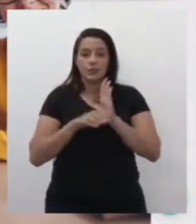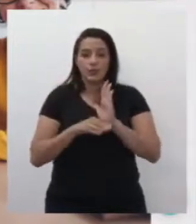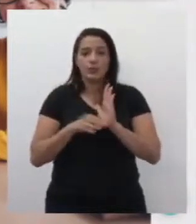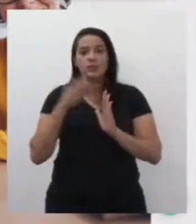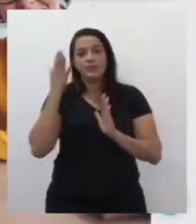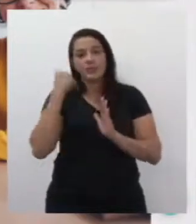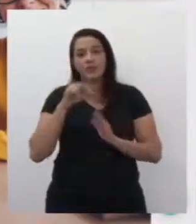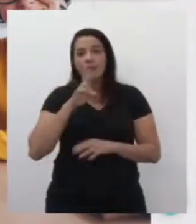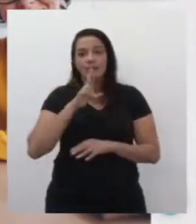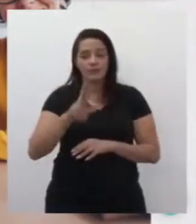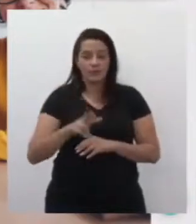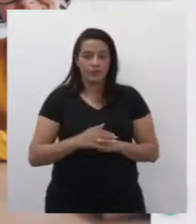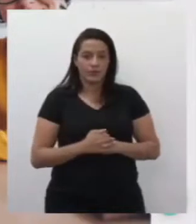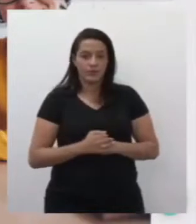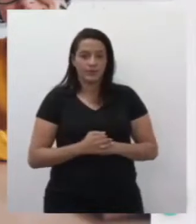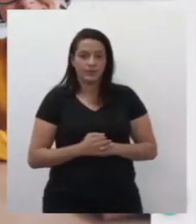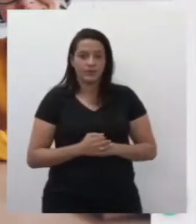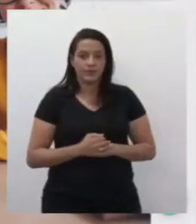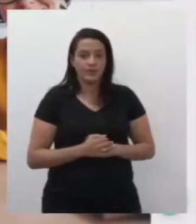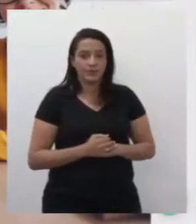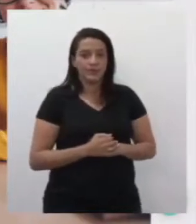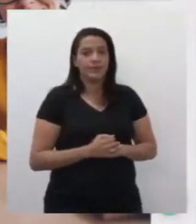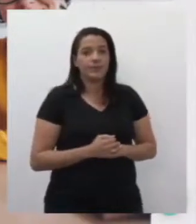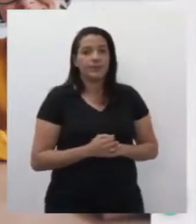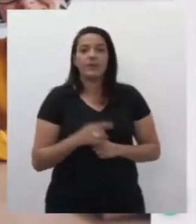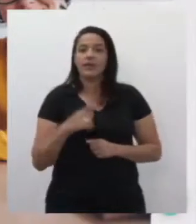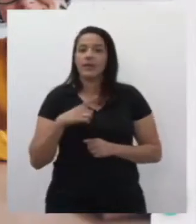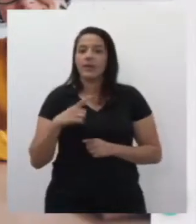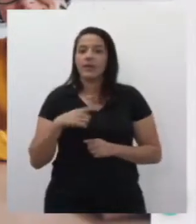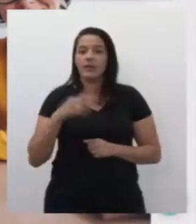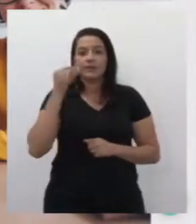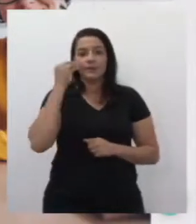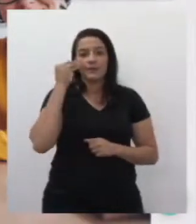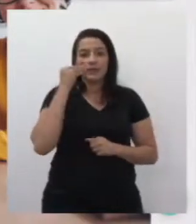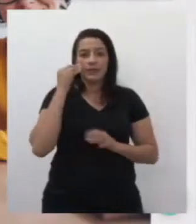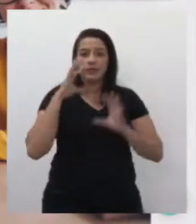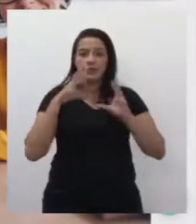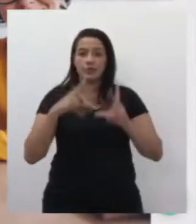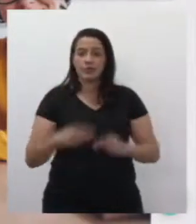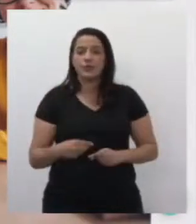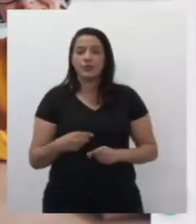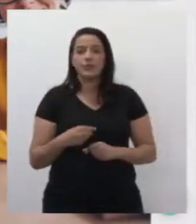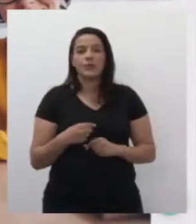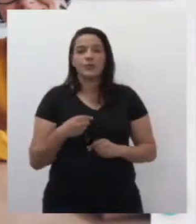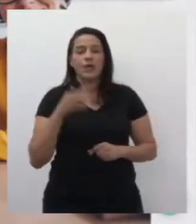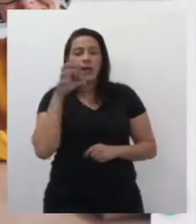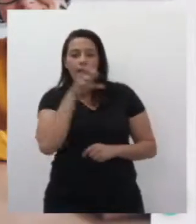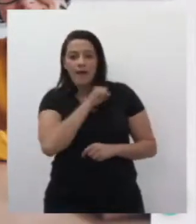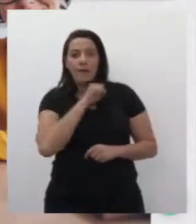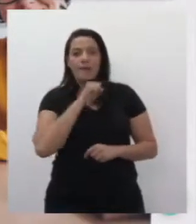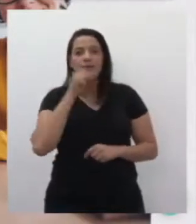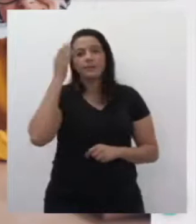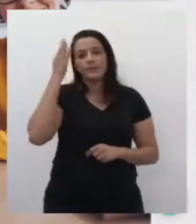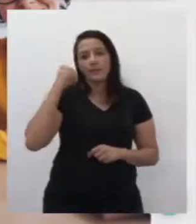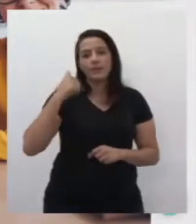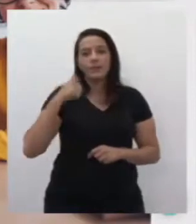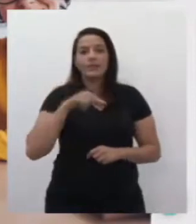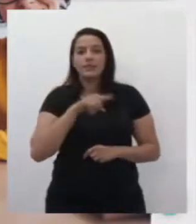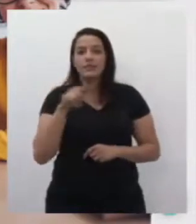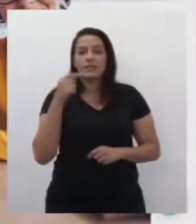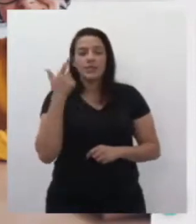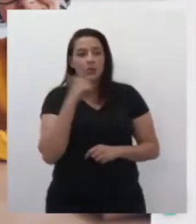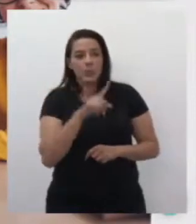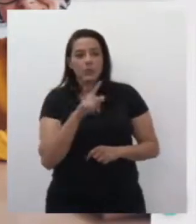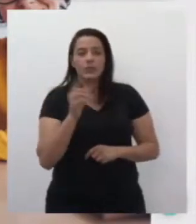o resultado. Então, quer passar um teste de verificação, que é o que a gente chama, né? Que é aquele testezinho rápido para saber se os alunos pegaram, onde eles